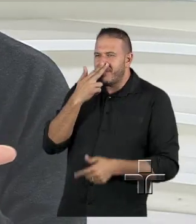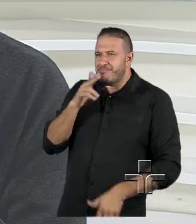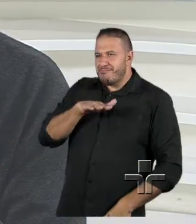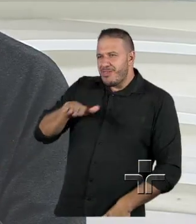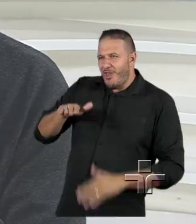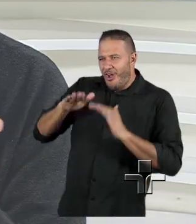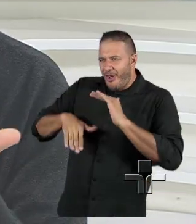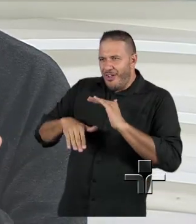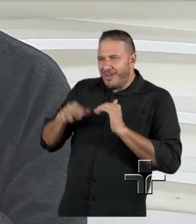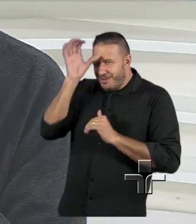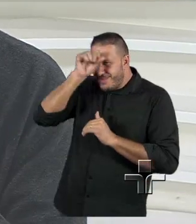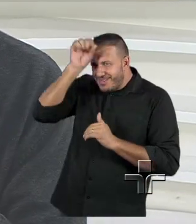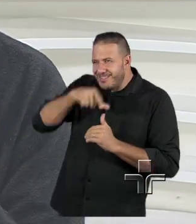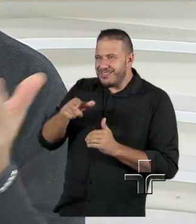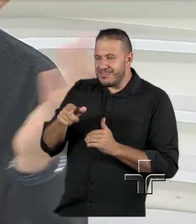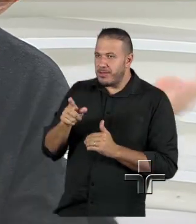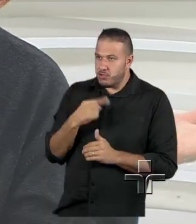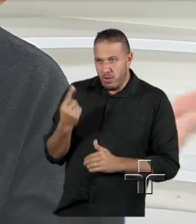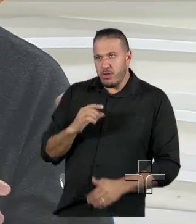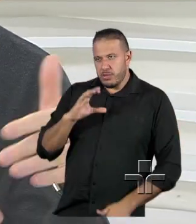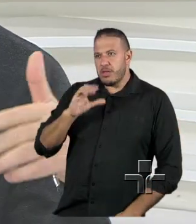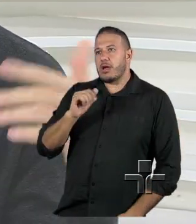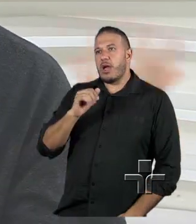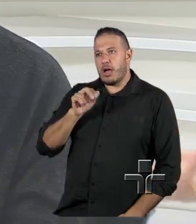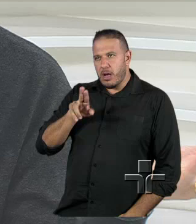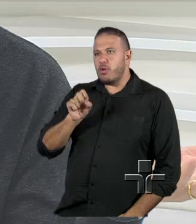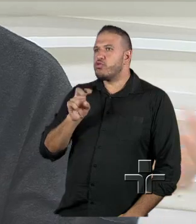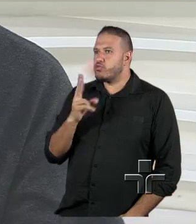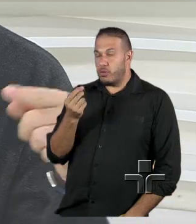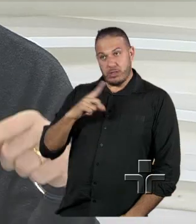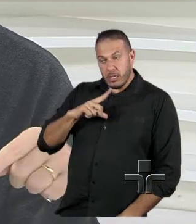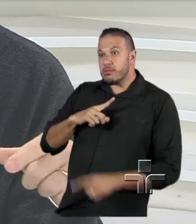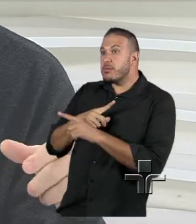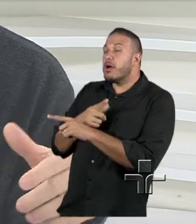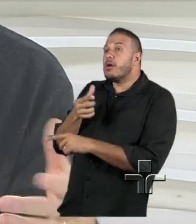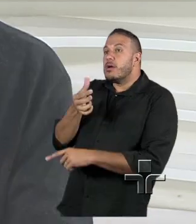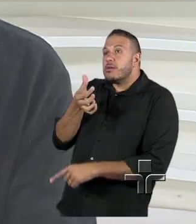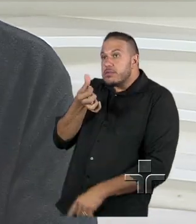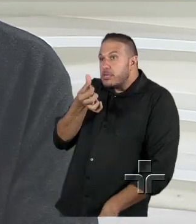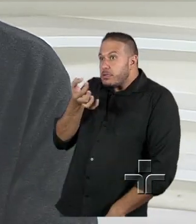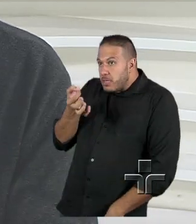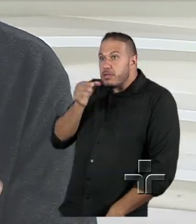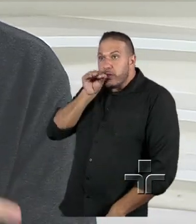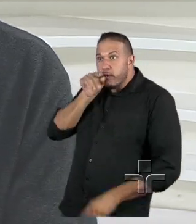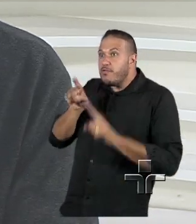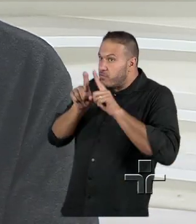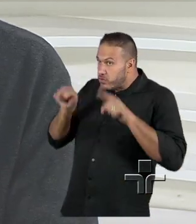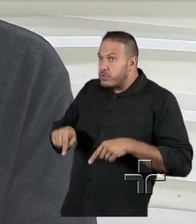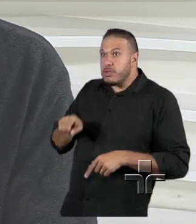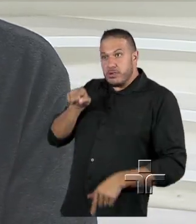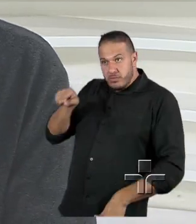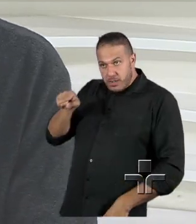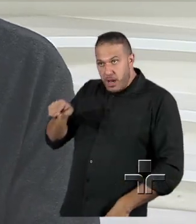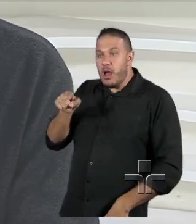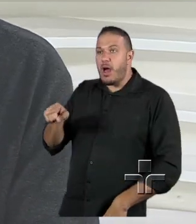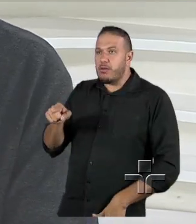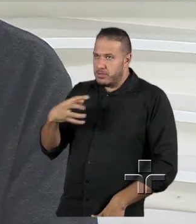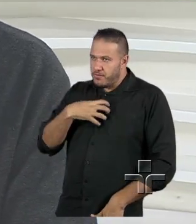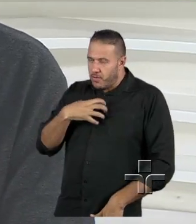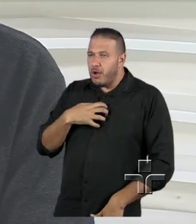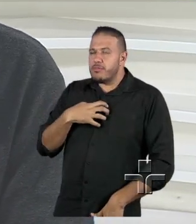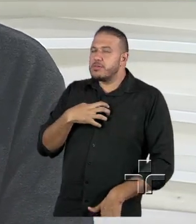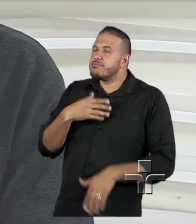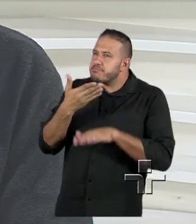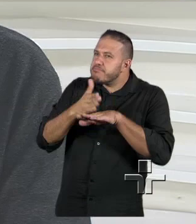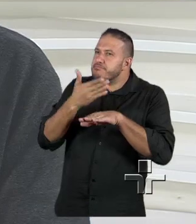Instituto Cacau Show hoje é creditado. Nós temos lá 60 funcionários nessa condição e já